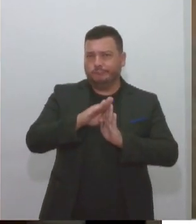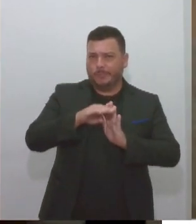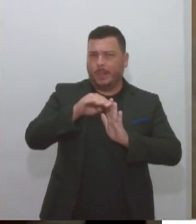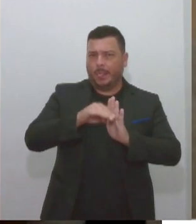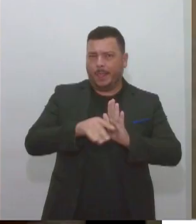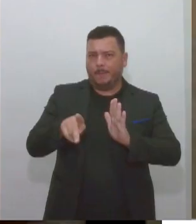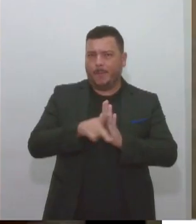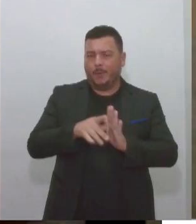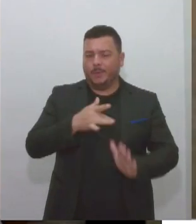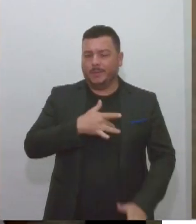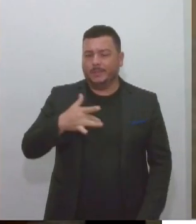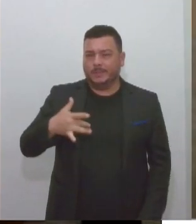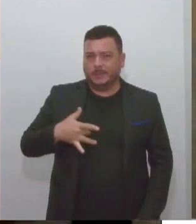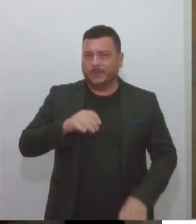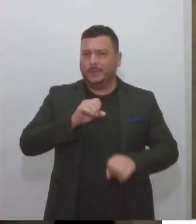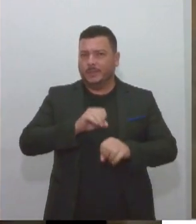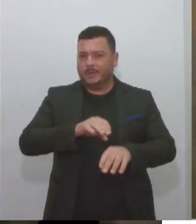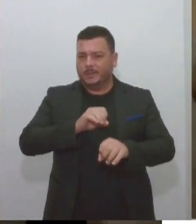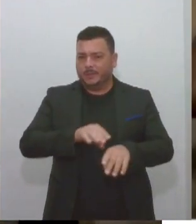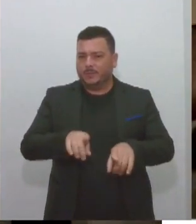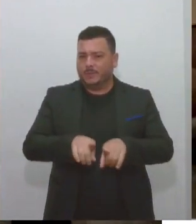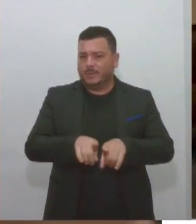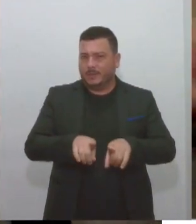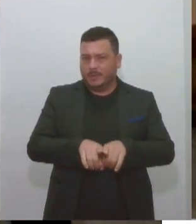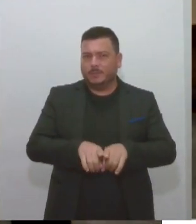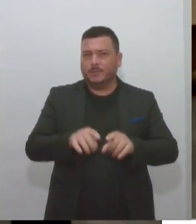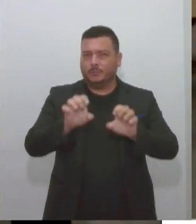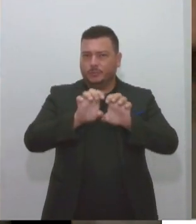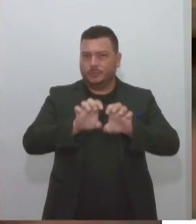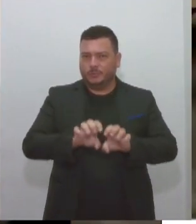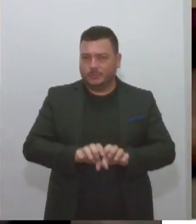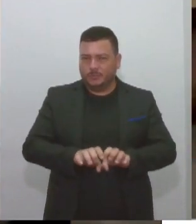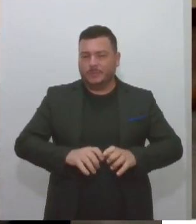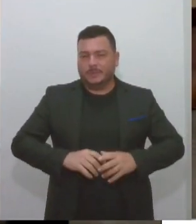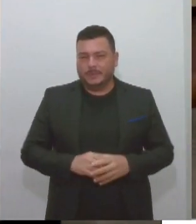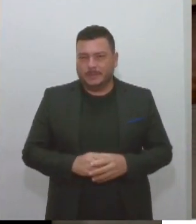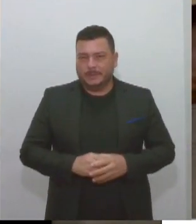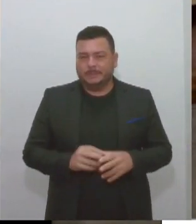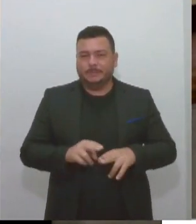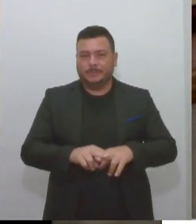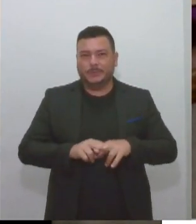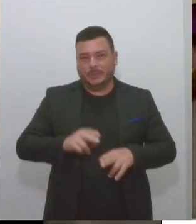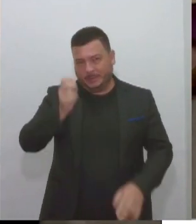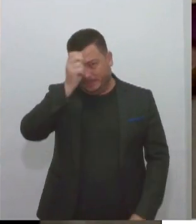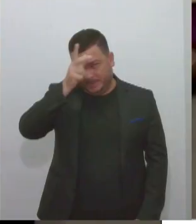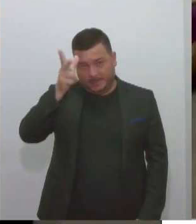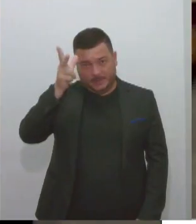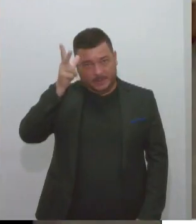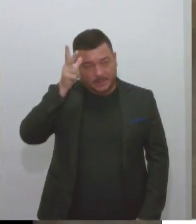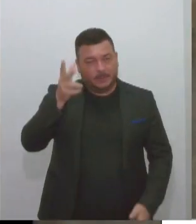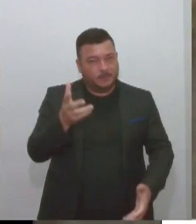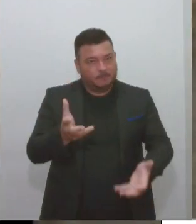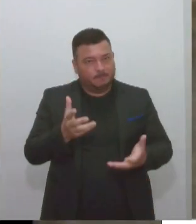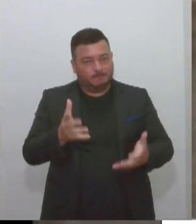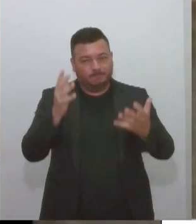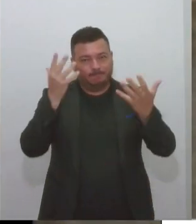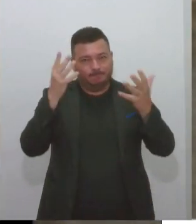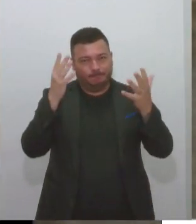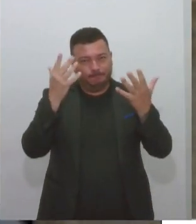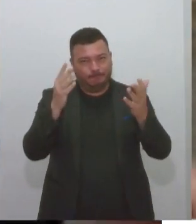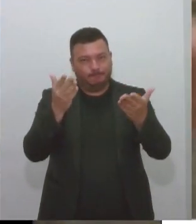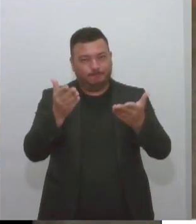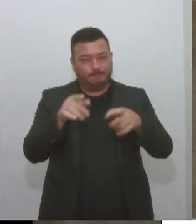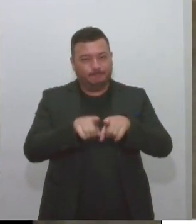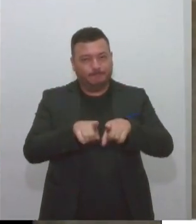de educação, de infraestrutura. Portanto, prefeito, quero parabenizar pela sua